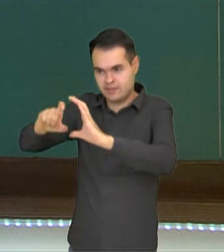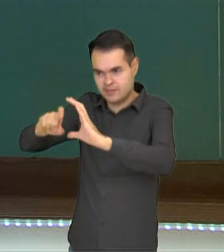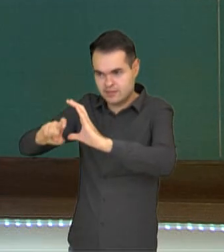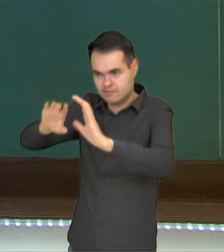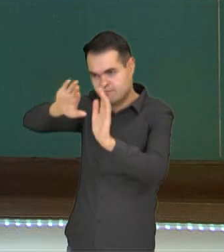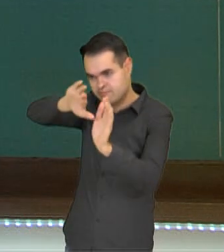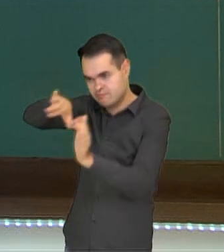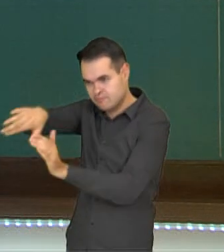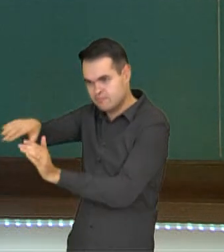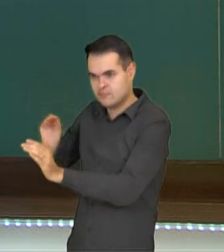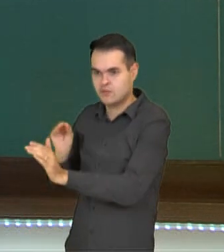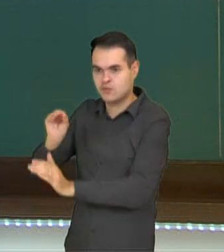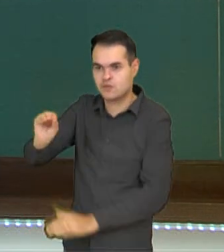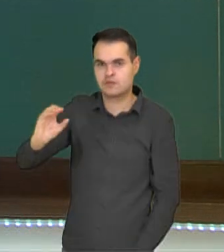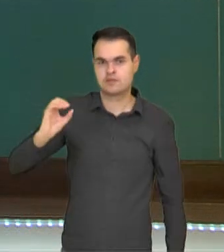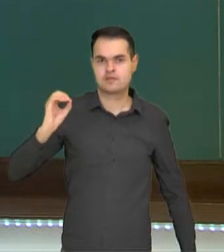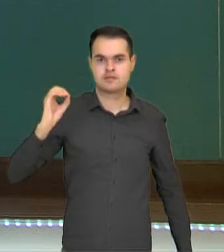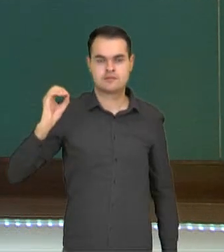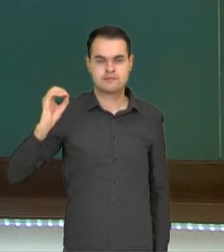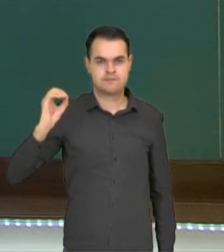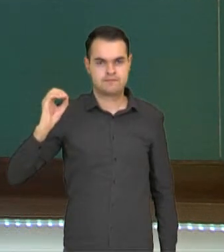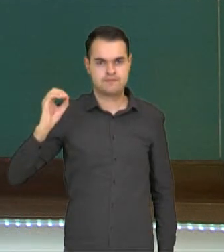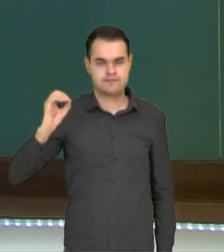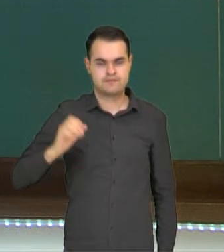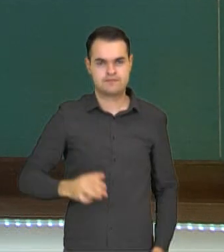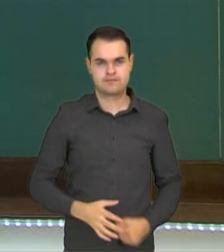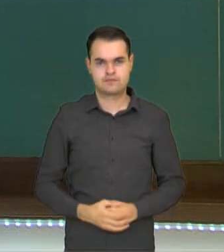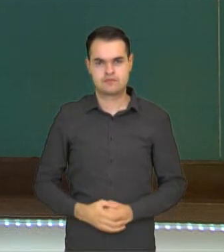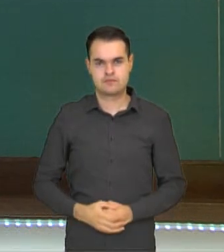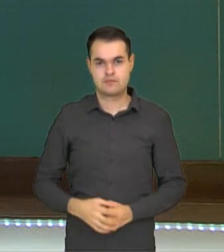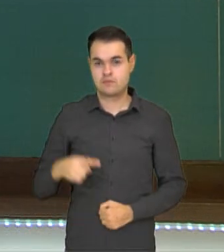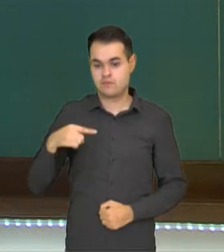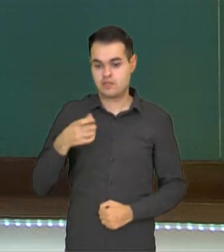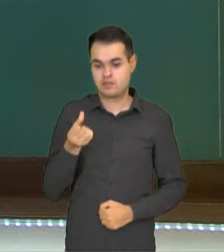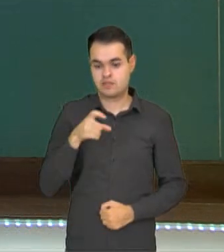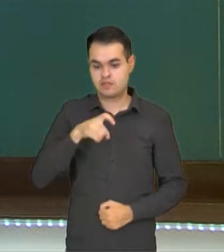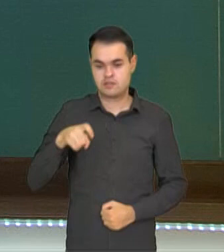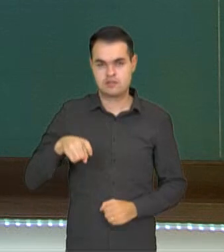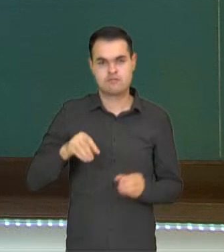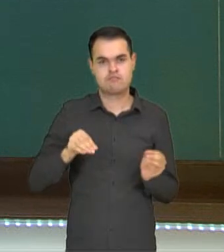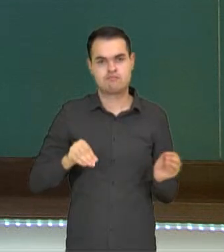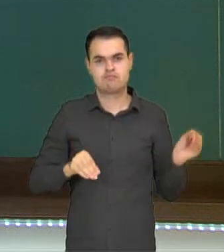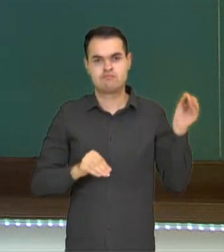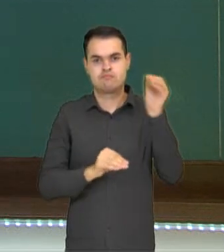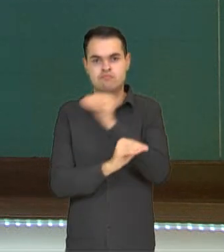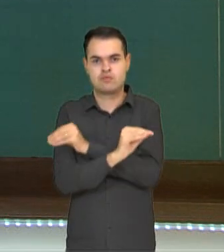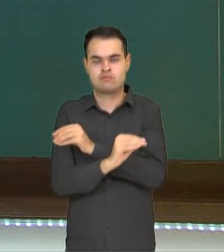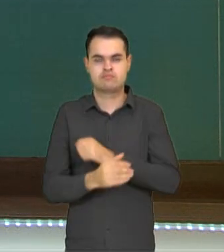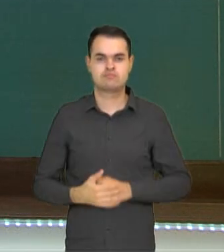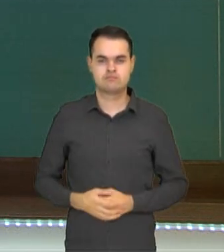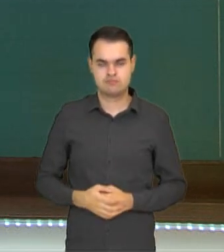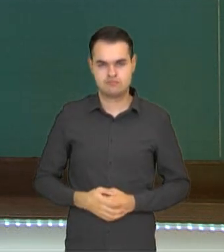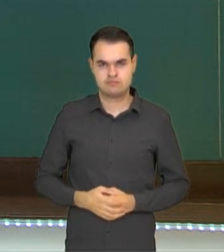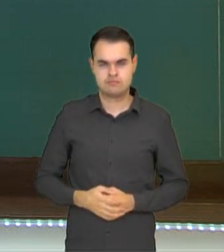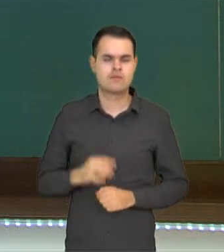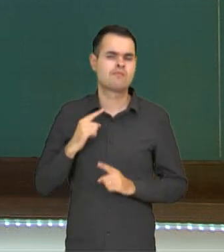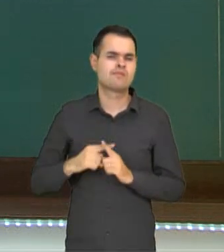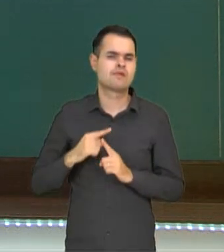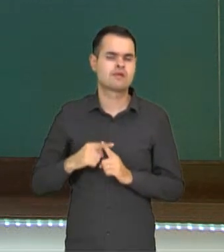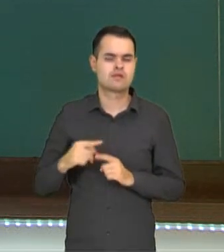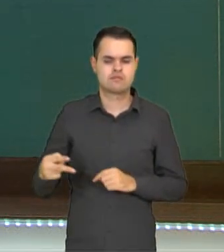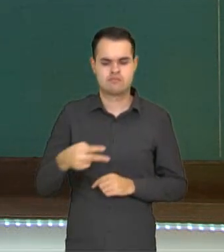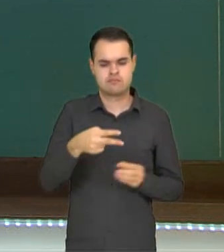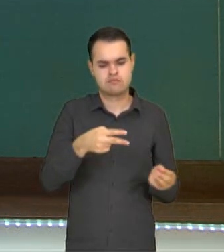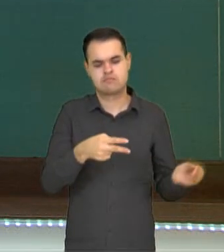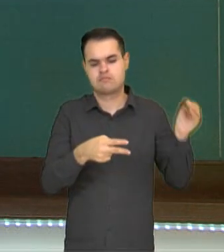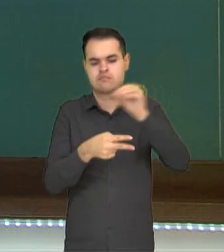vamos calcular isso agora. Então, vamos pegar aqui o menos 6x e vamos passar lá para o outro lado da igualdade. Por que o menos